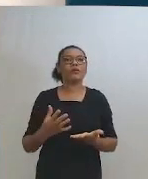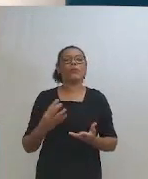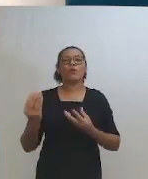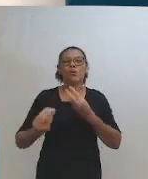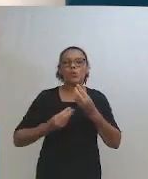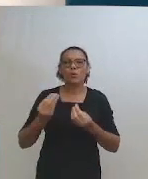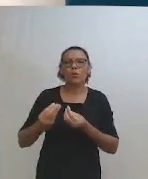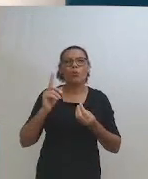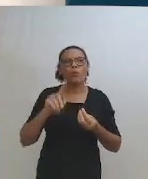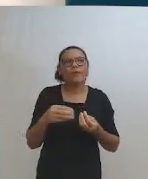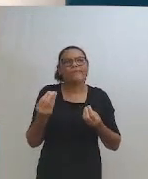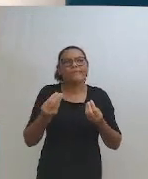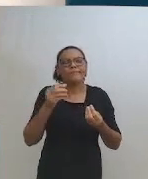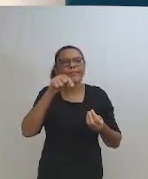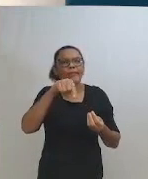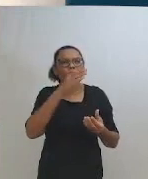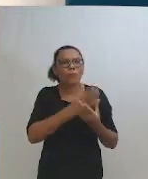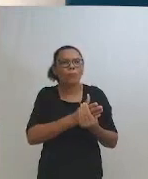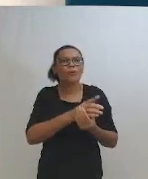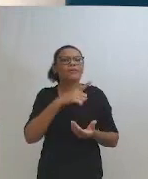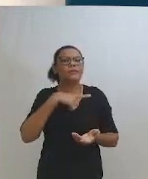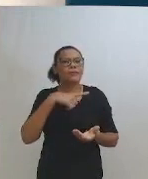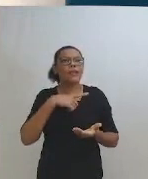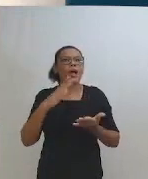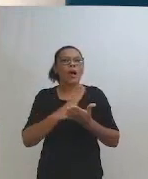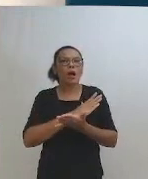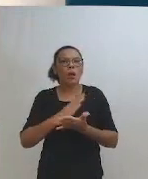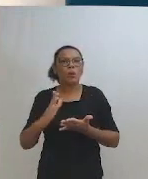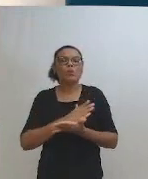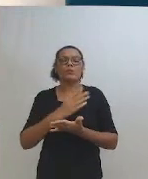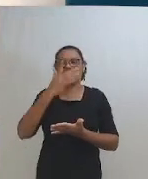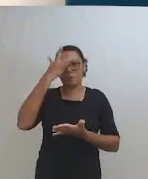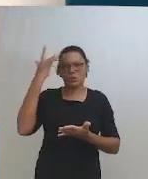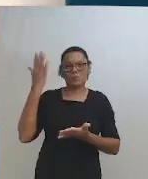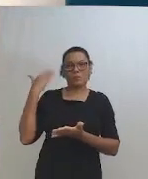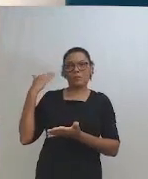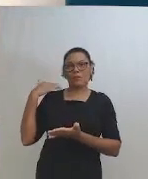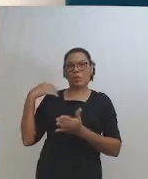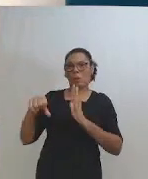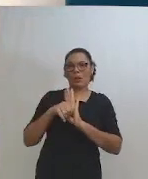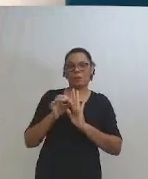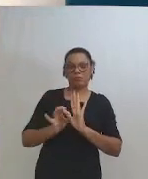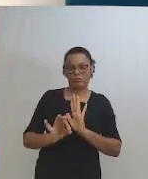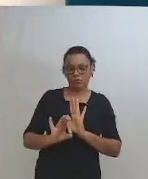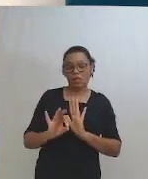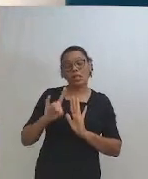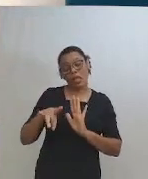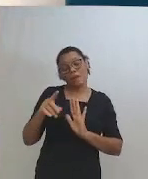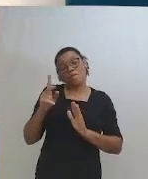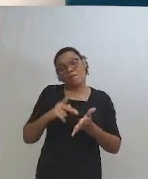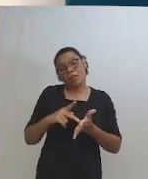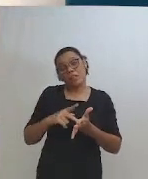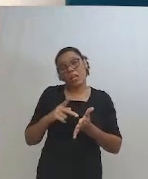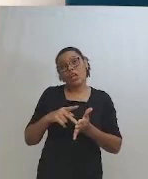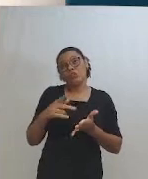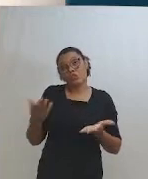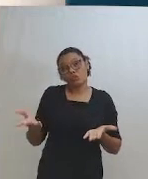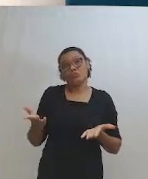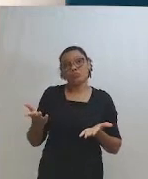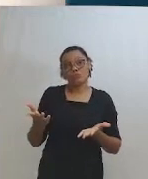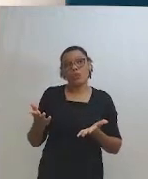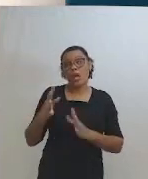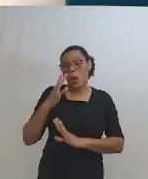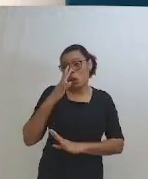em que existem indivíduos primários, lógico, a acusação é grave, sim, ninguém há de se negar, até porque o crime de tráfico ele